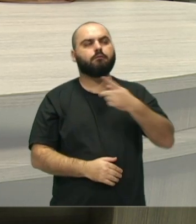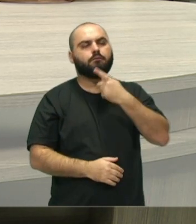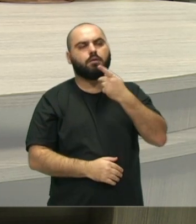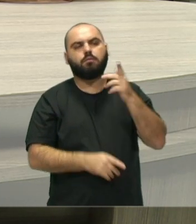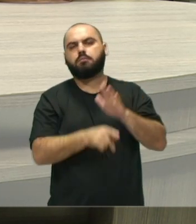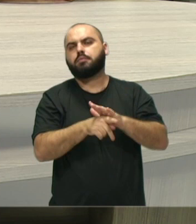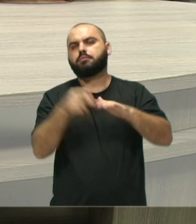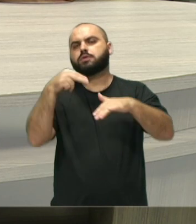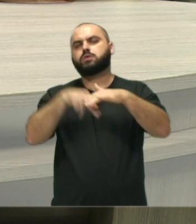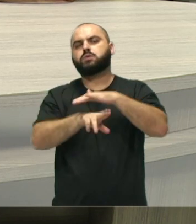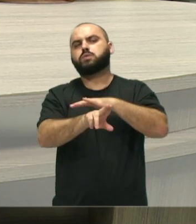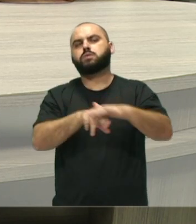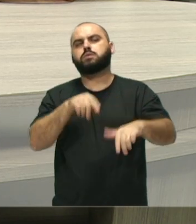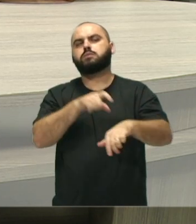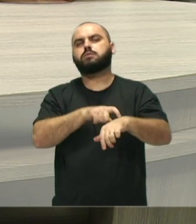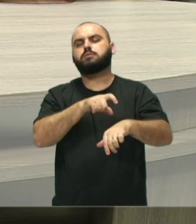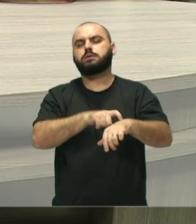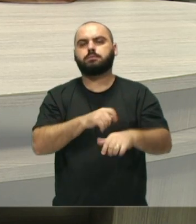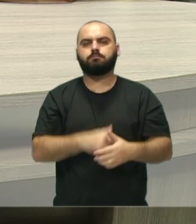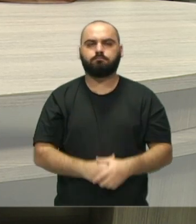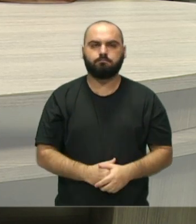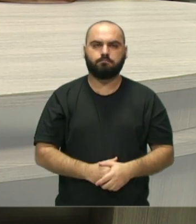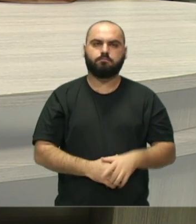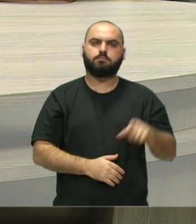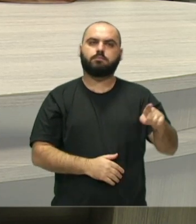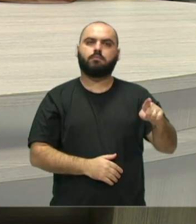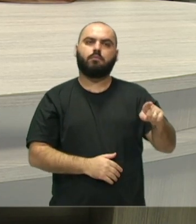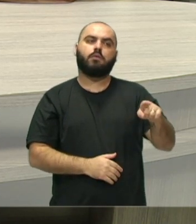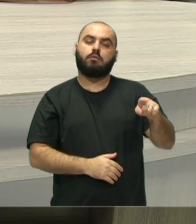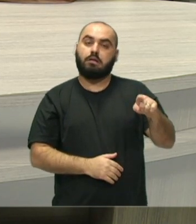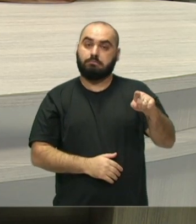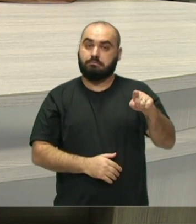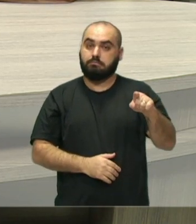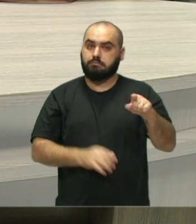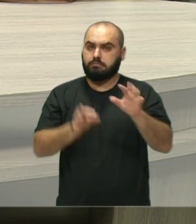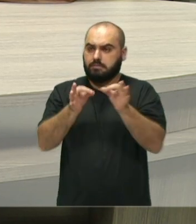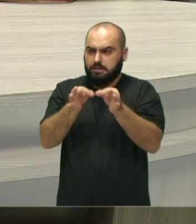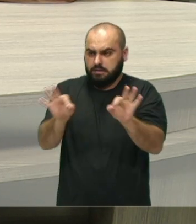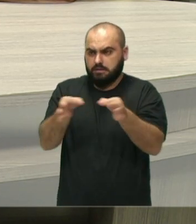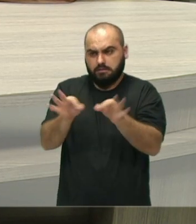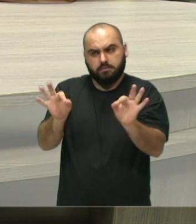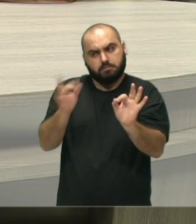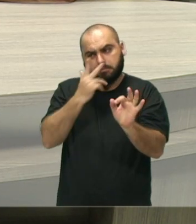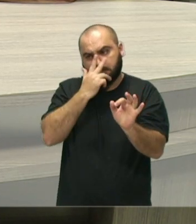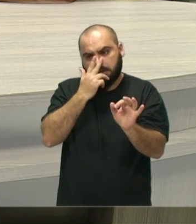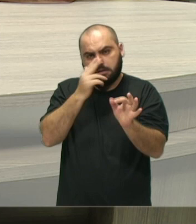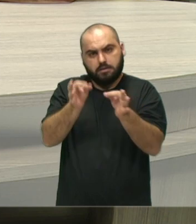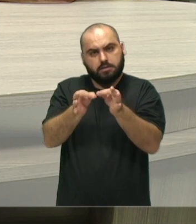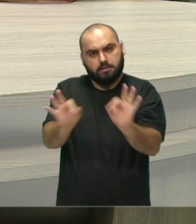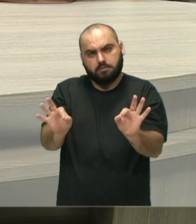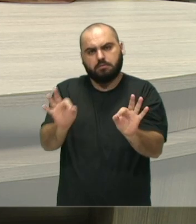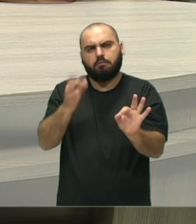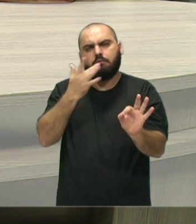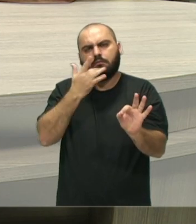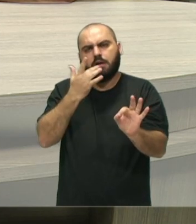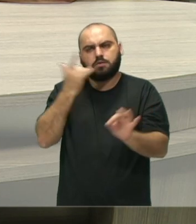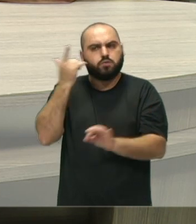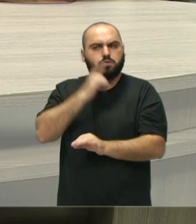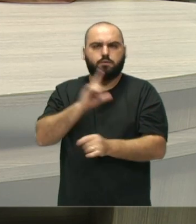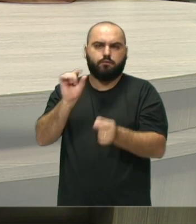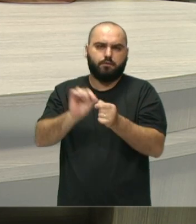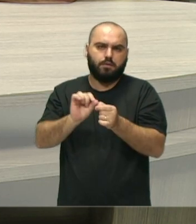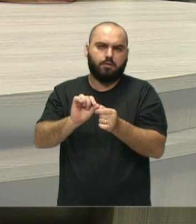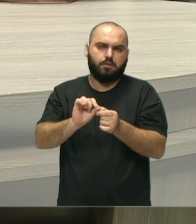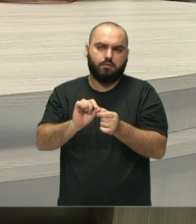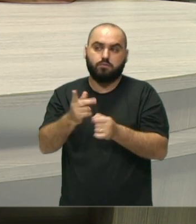do túnel, e como é que estão os prazos para esses que são mais simples, né, eu imagino, de mais fácil execução, que